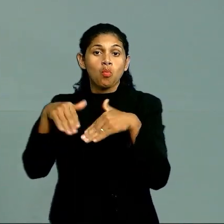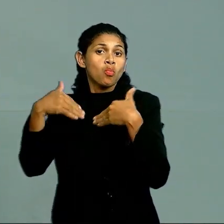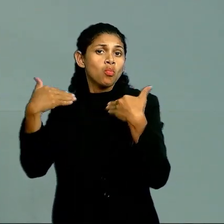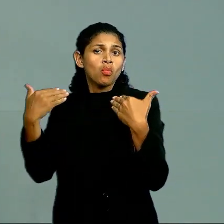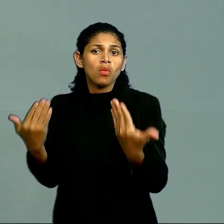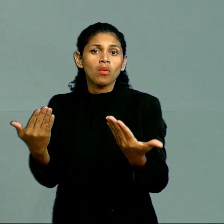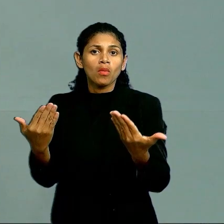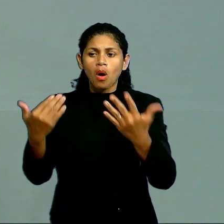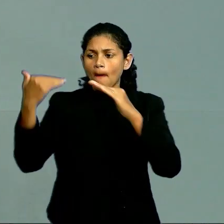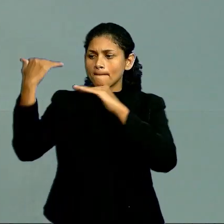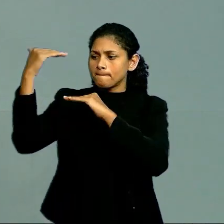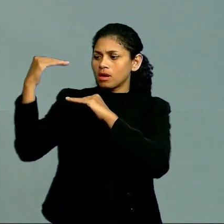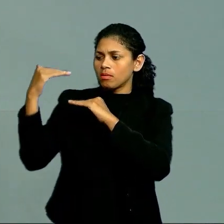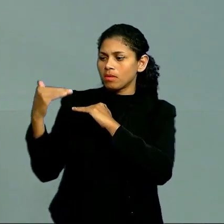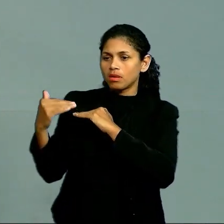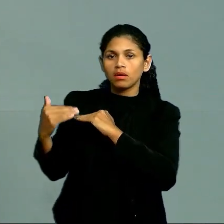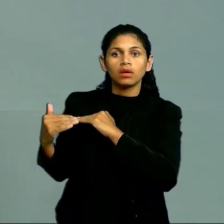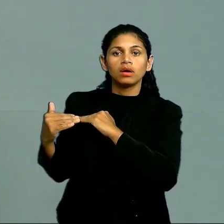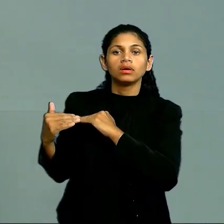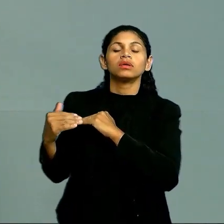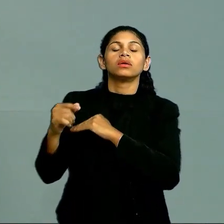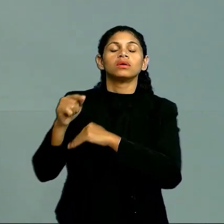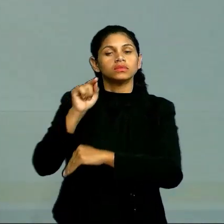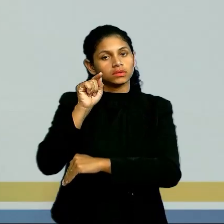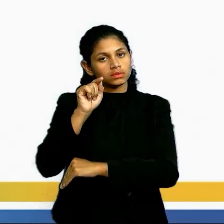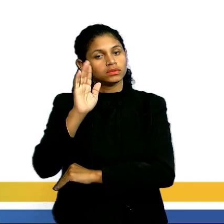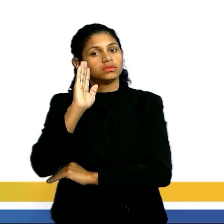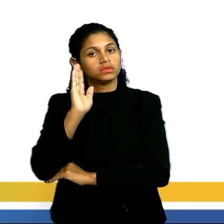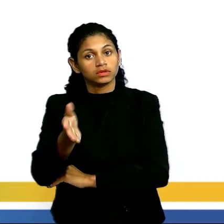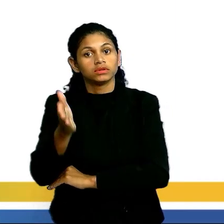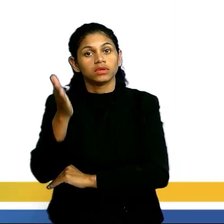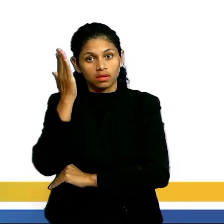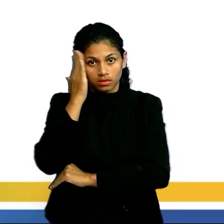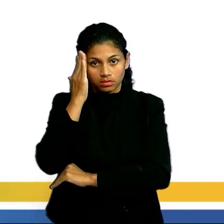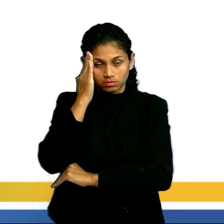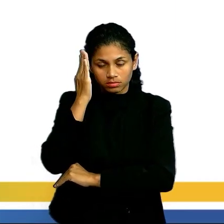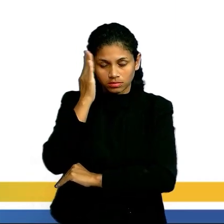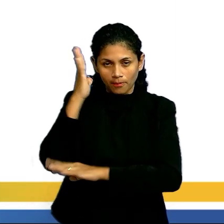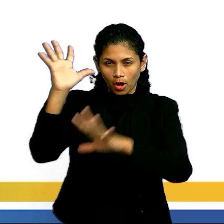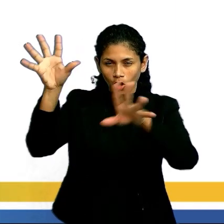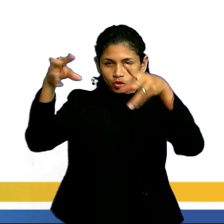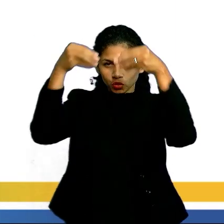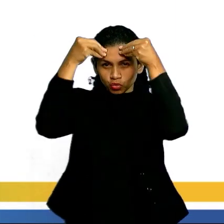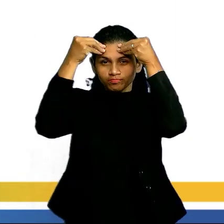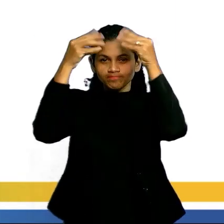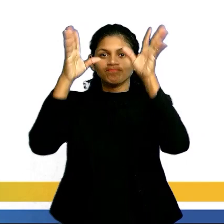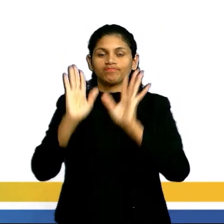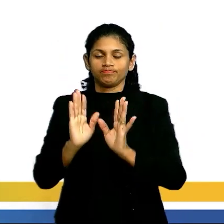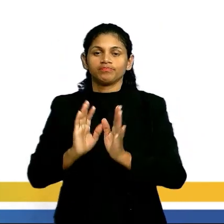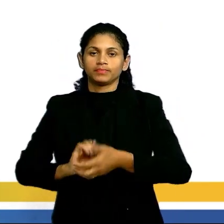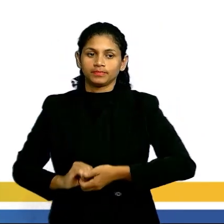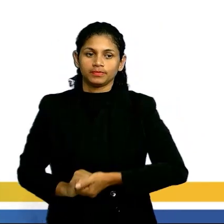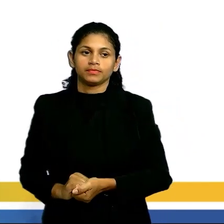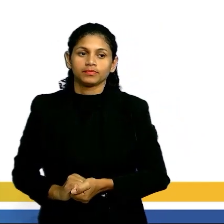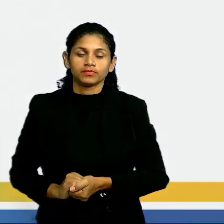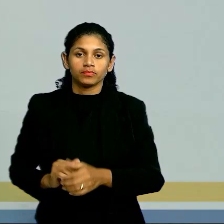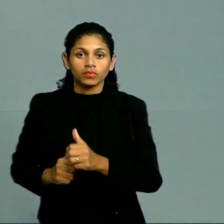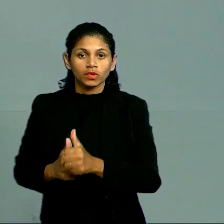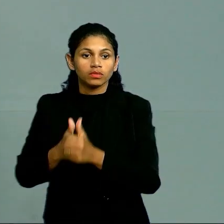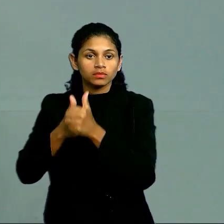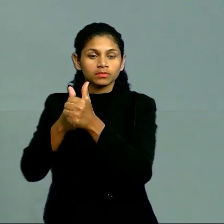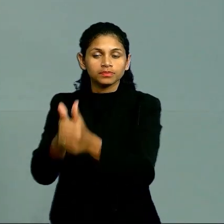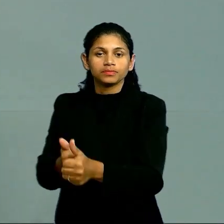do maior para o menor e todo menor para o maior, tá? Então ajuda aí vocês a memorizar. Então, seguindo aqui, pessoal, o Carl